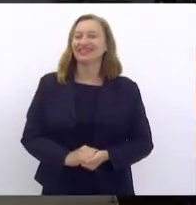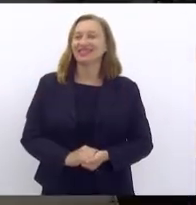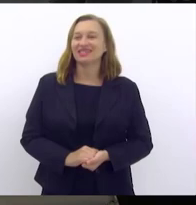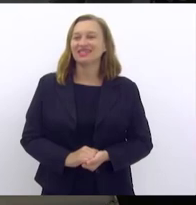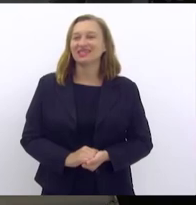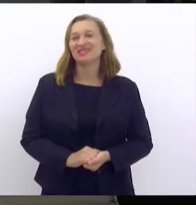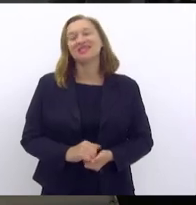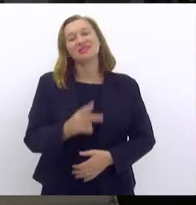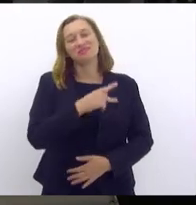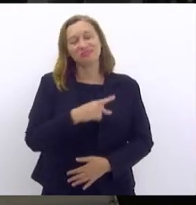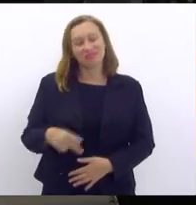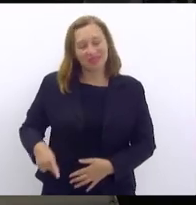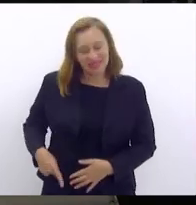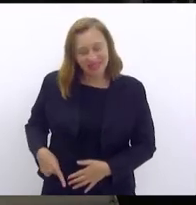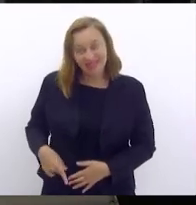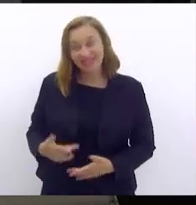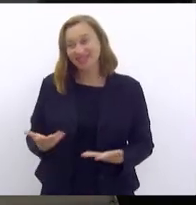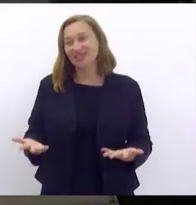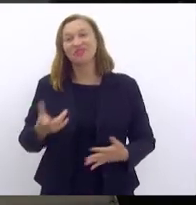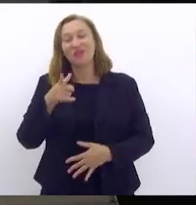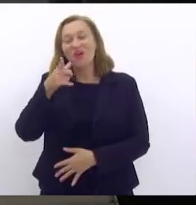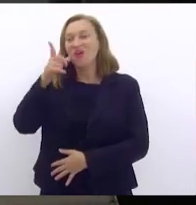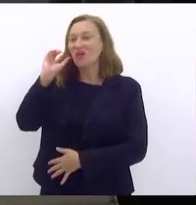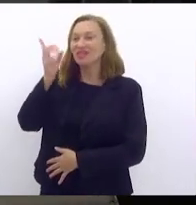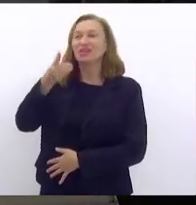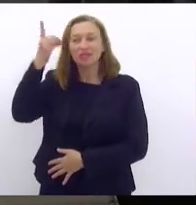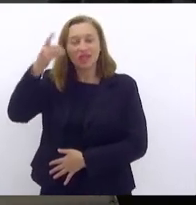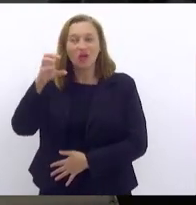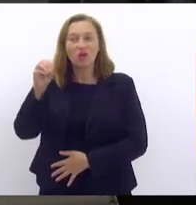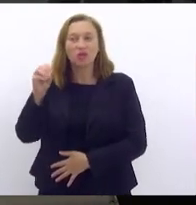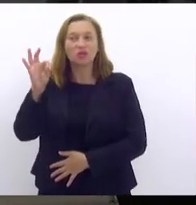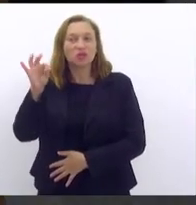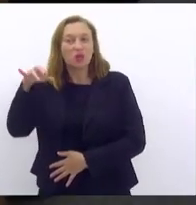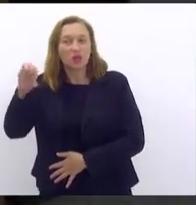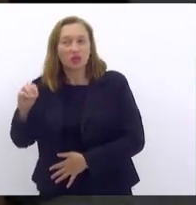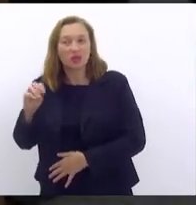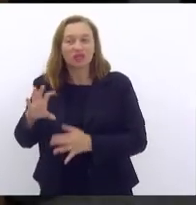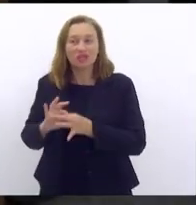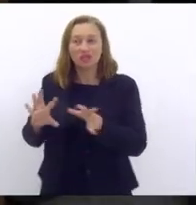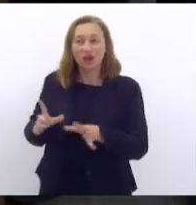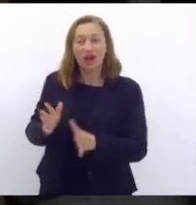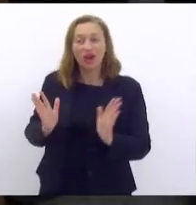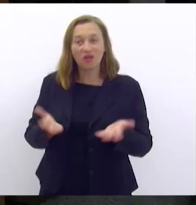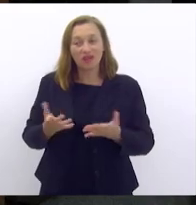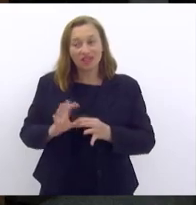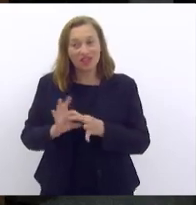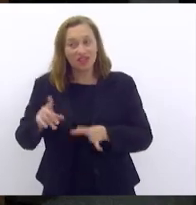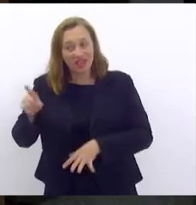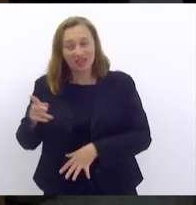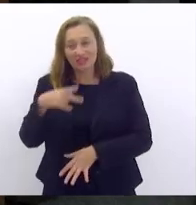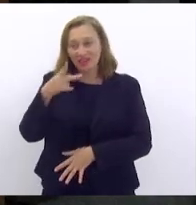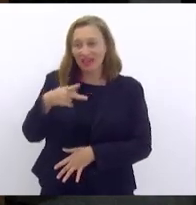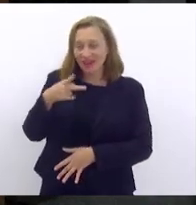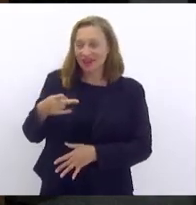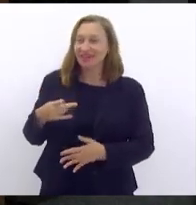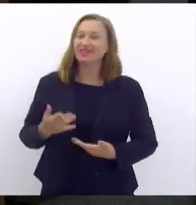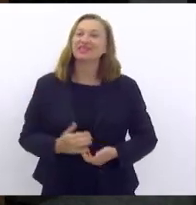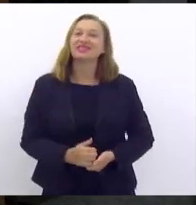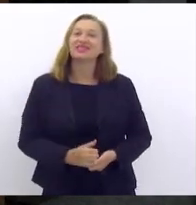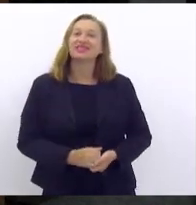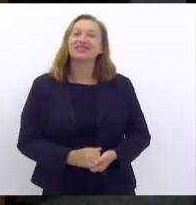Ai, presidente, ontem o deputado Ottoni me deu a vez, hoje eu dei a vez para ele, uma elegância aqui, um